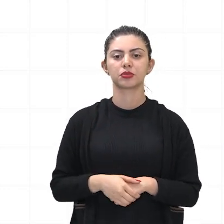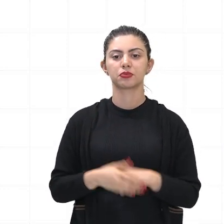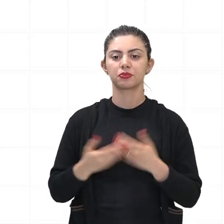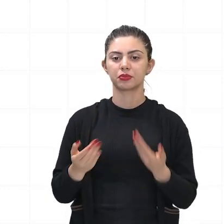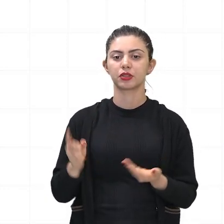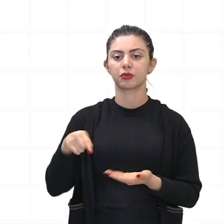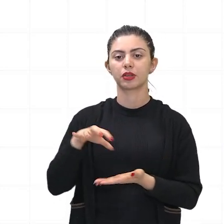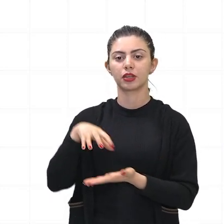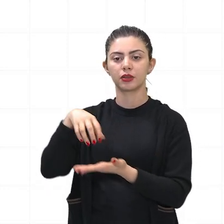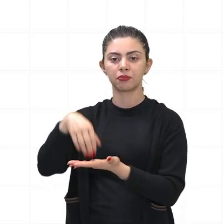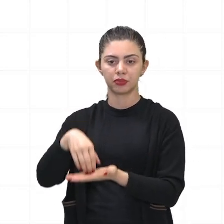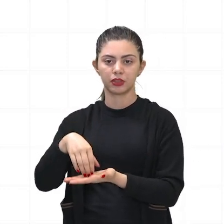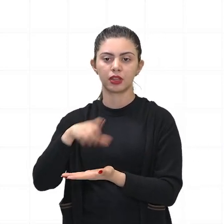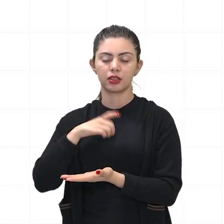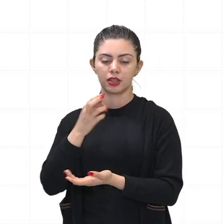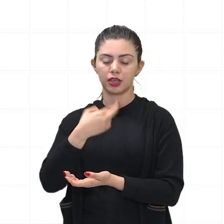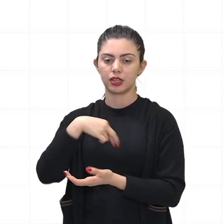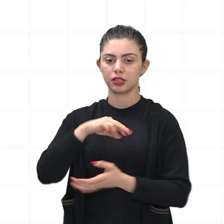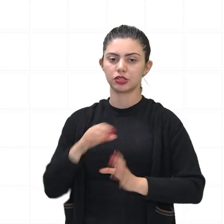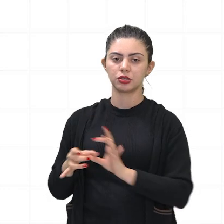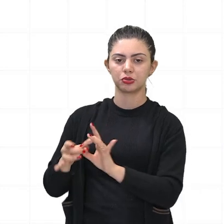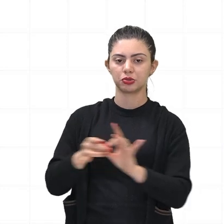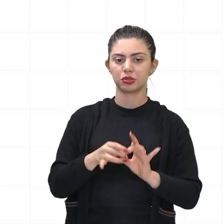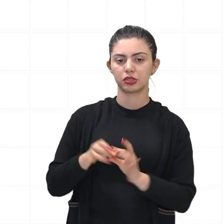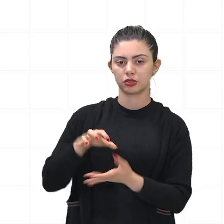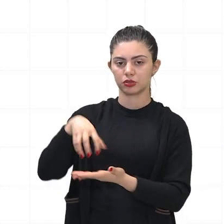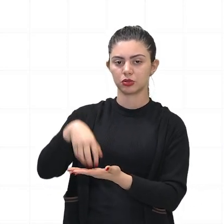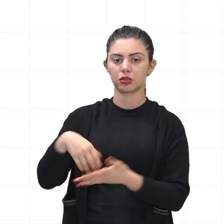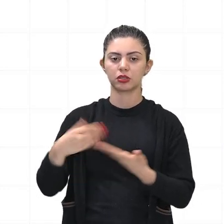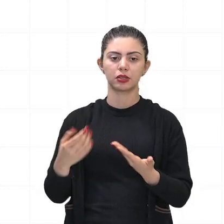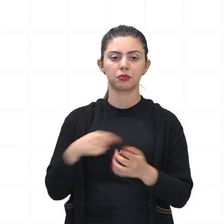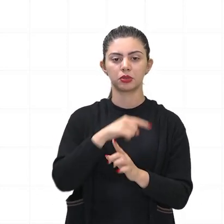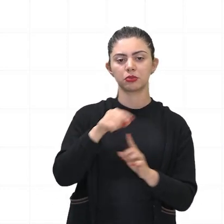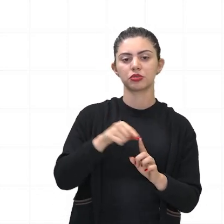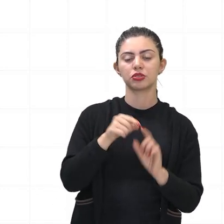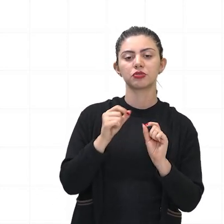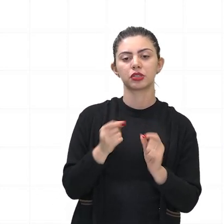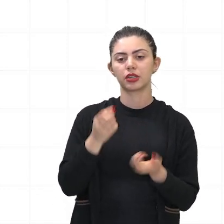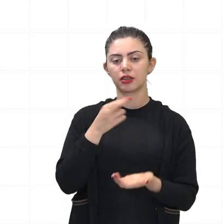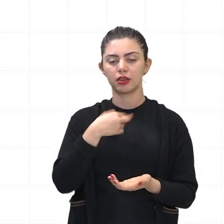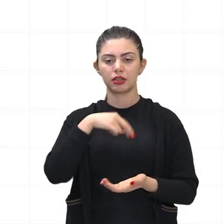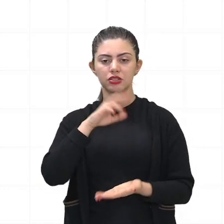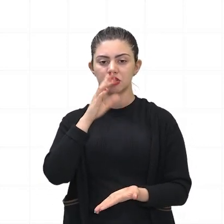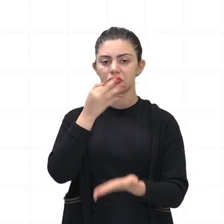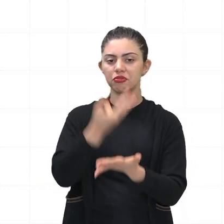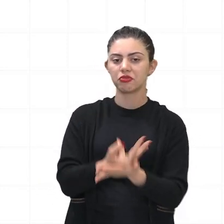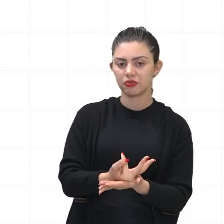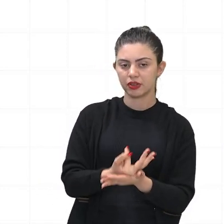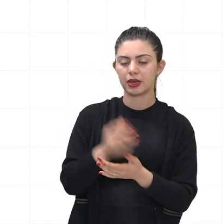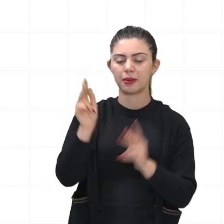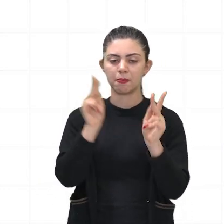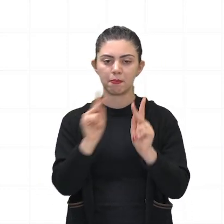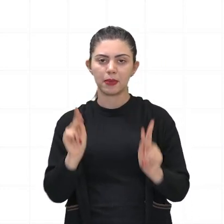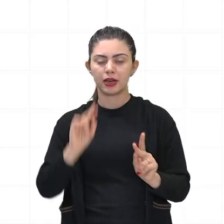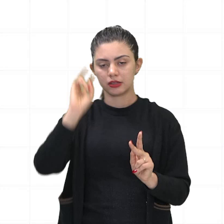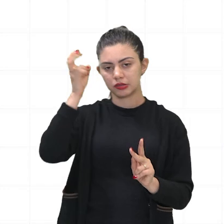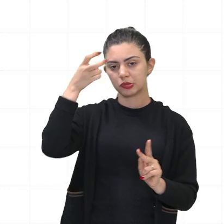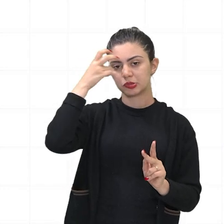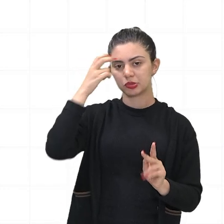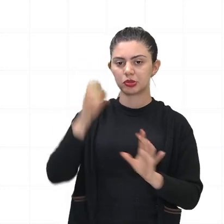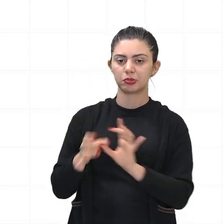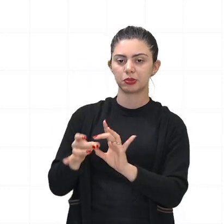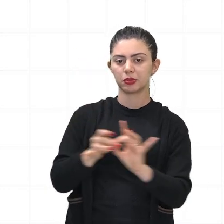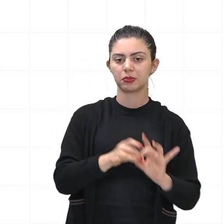Unidas, que valoriza a dimensão da diversidade dos olhares, de maneira de viver a fé, contribui para uma cultura de fé.